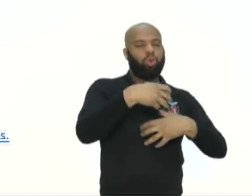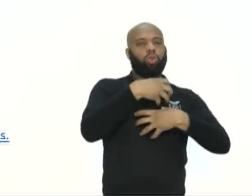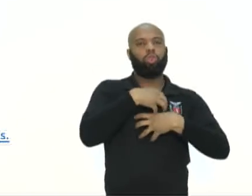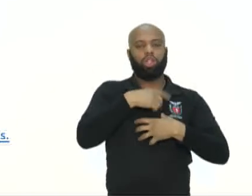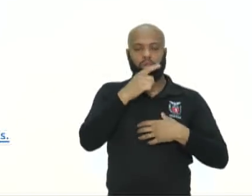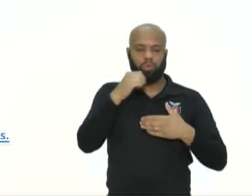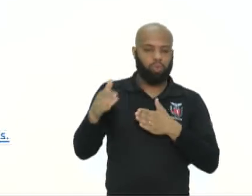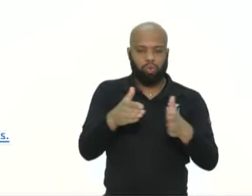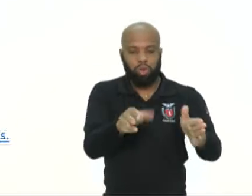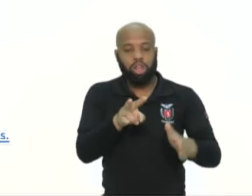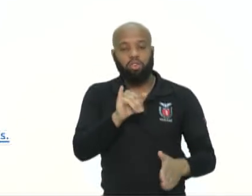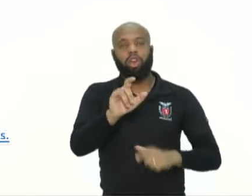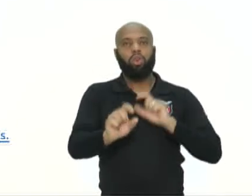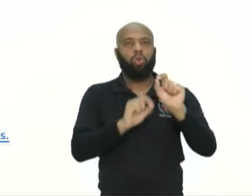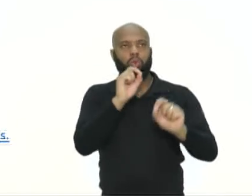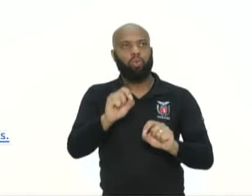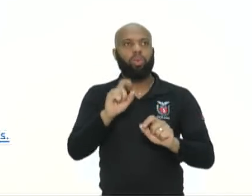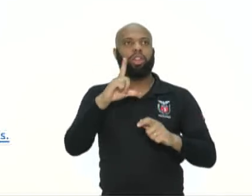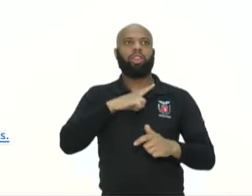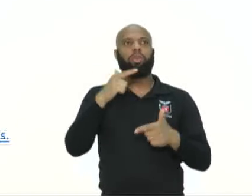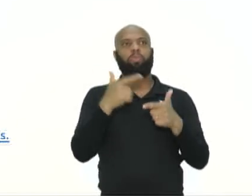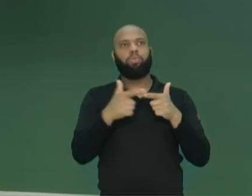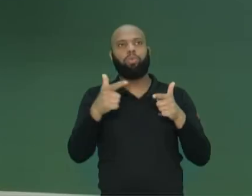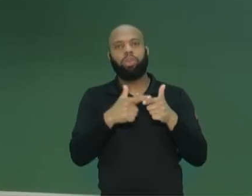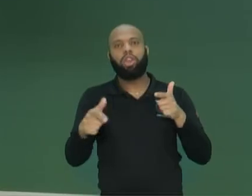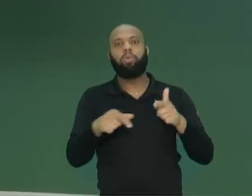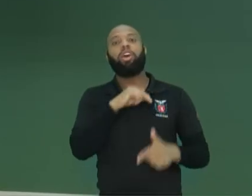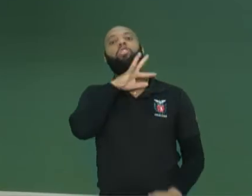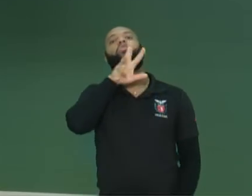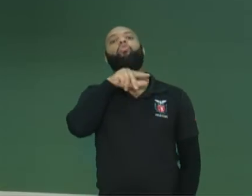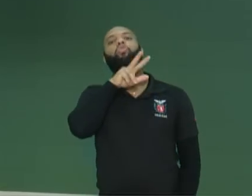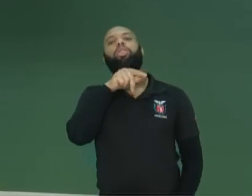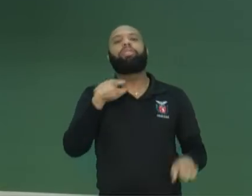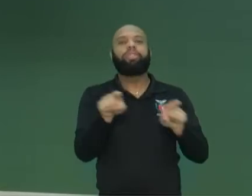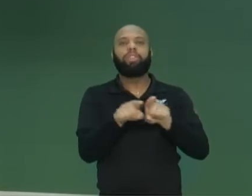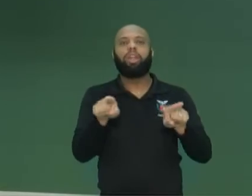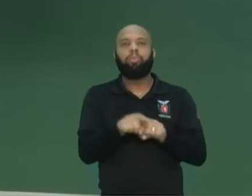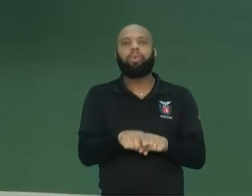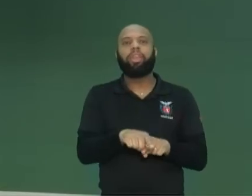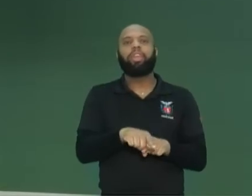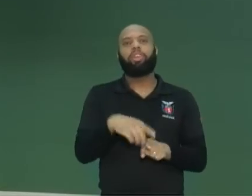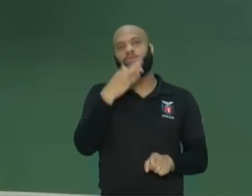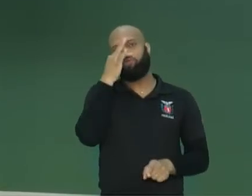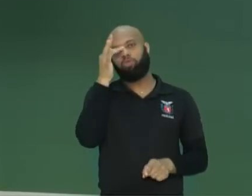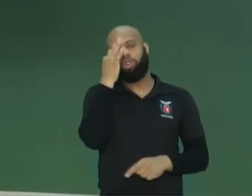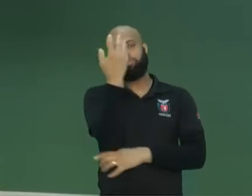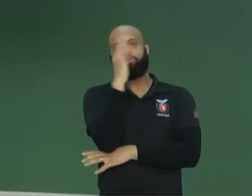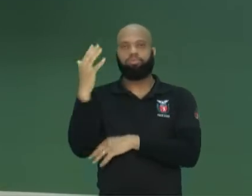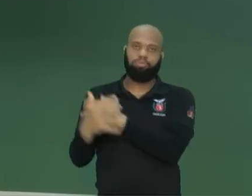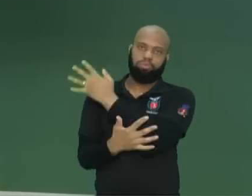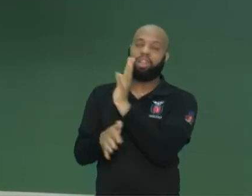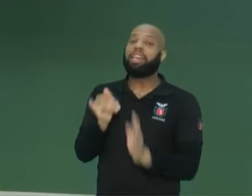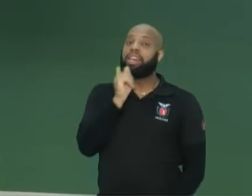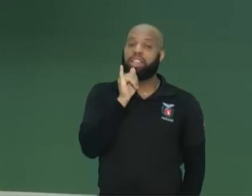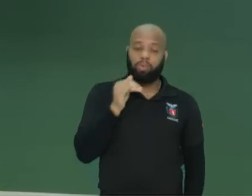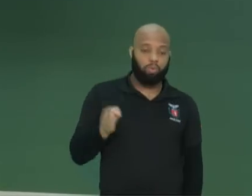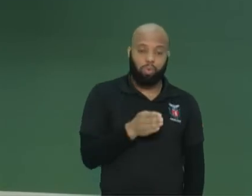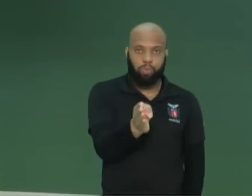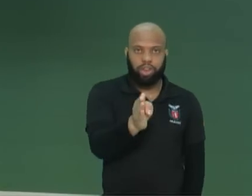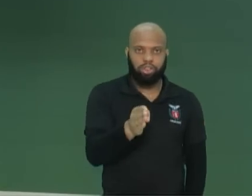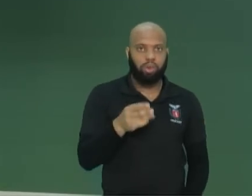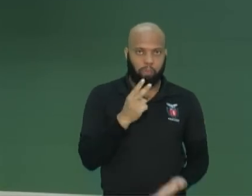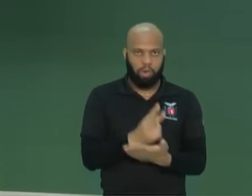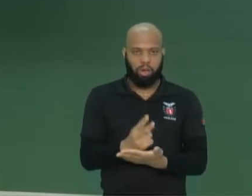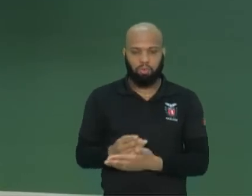do rio, que vai afetar a flora e a fauna local. Os peixes que tinham um costume, um ritmo, um